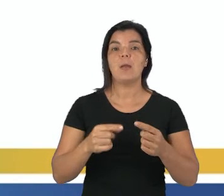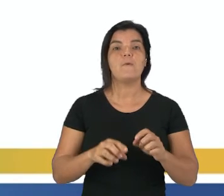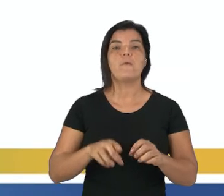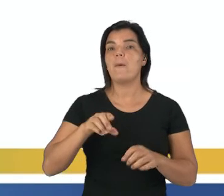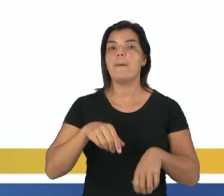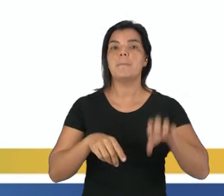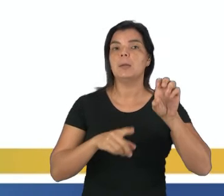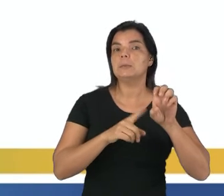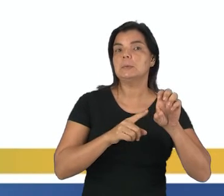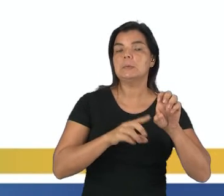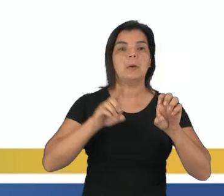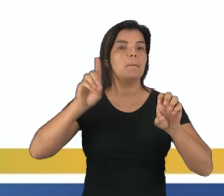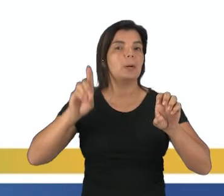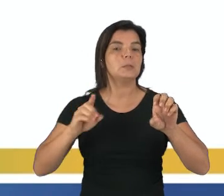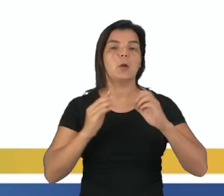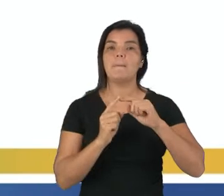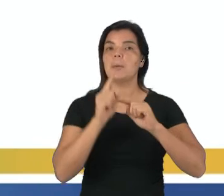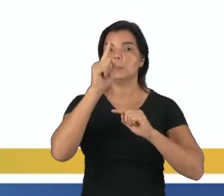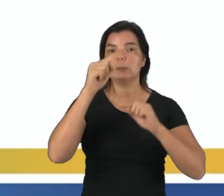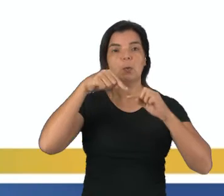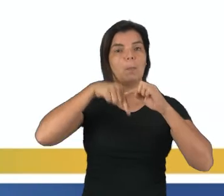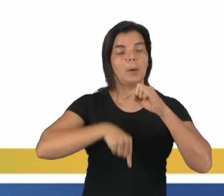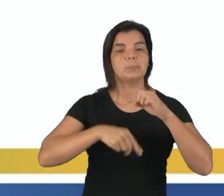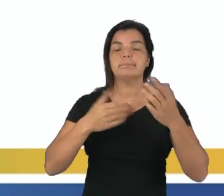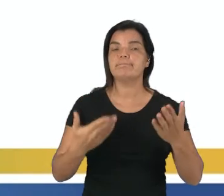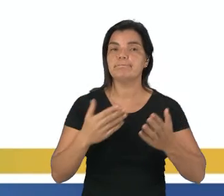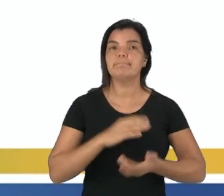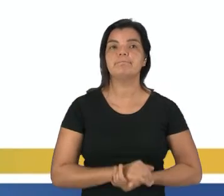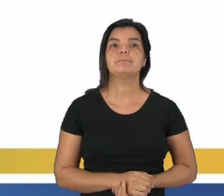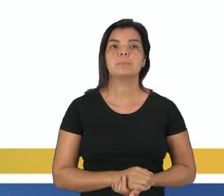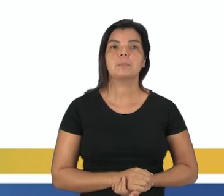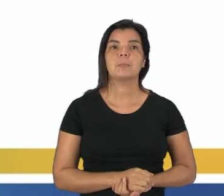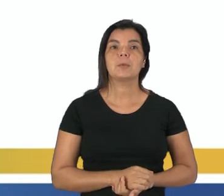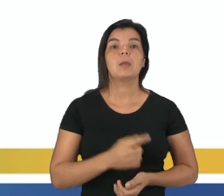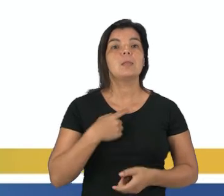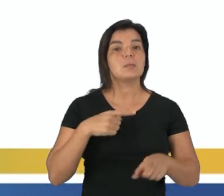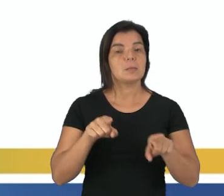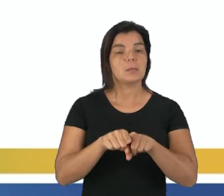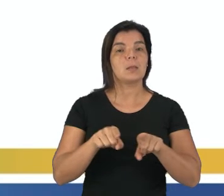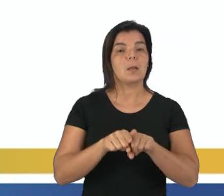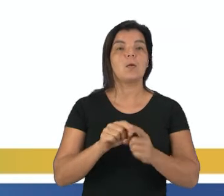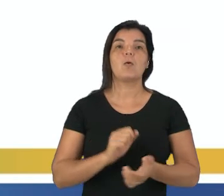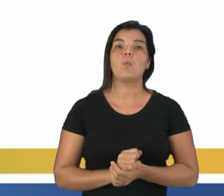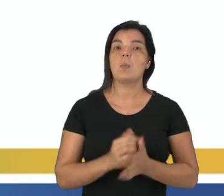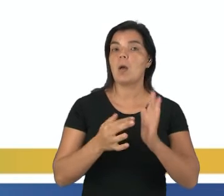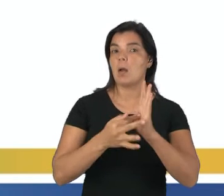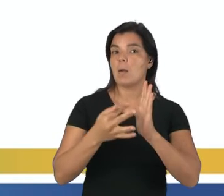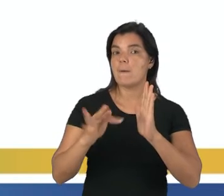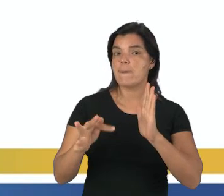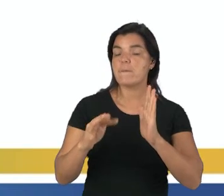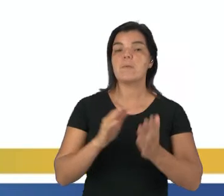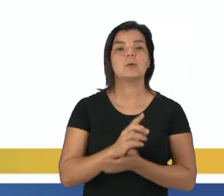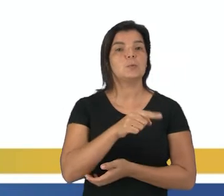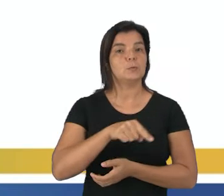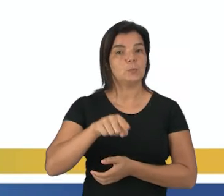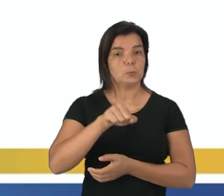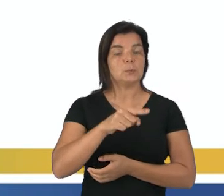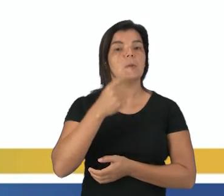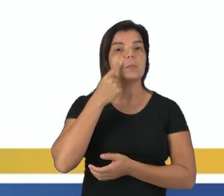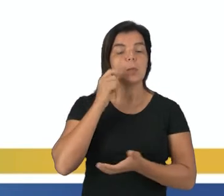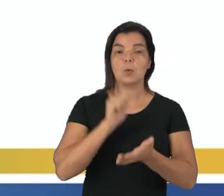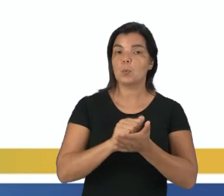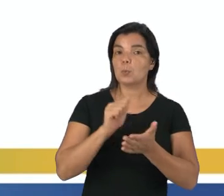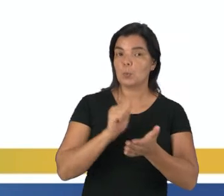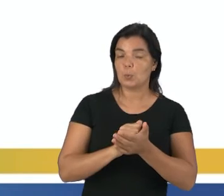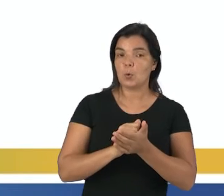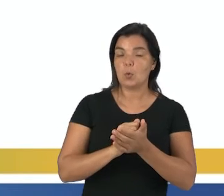para a esquerda, para a direita, para cima, para baixo. Devemos considerar também a fórmula, isso aí você vai ter que guardar, anota